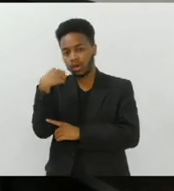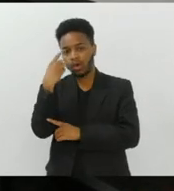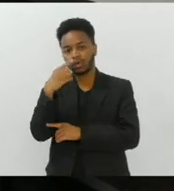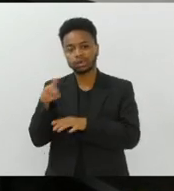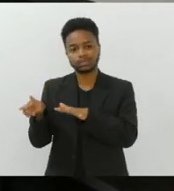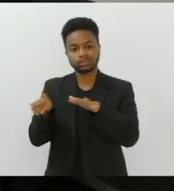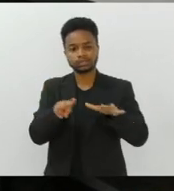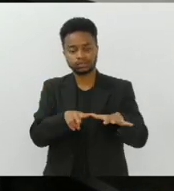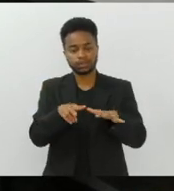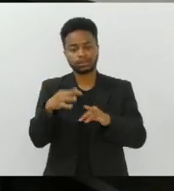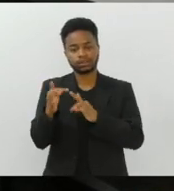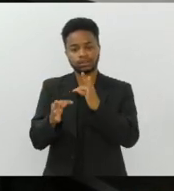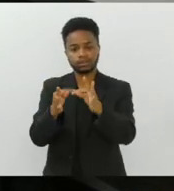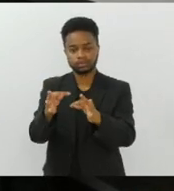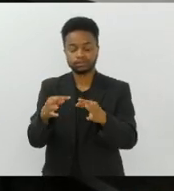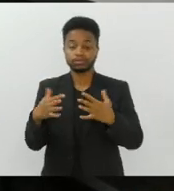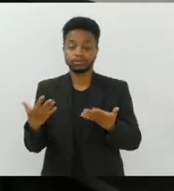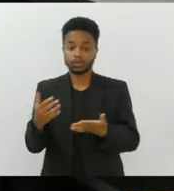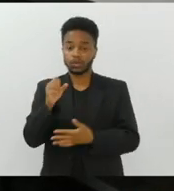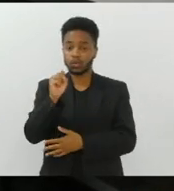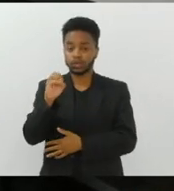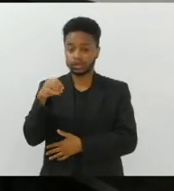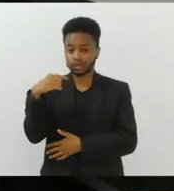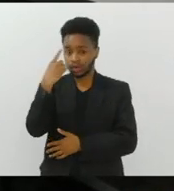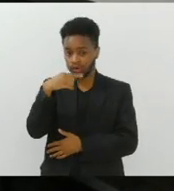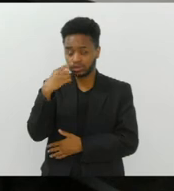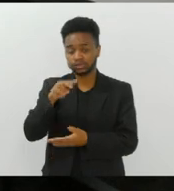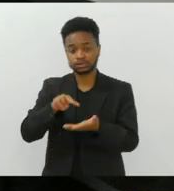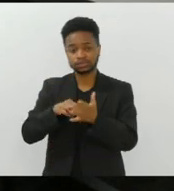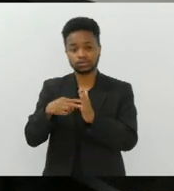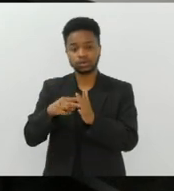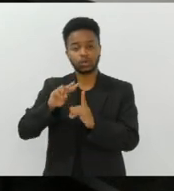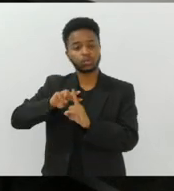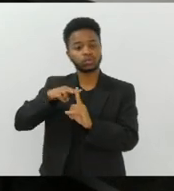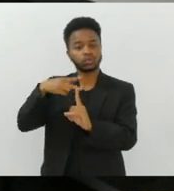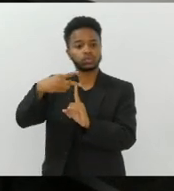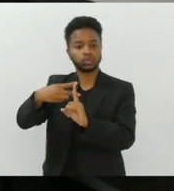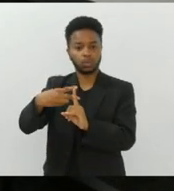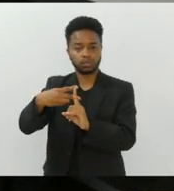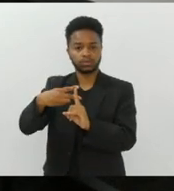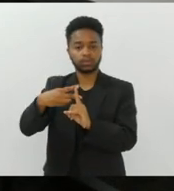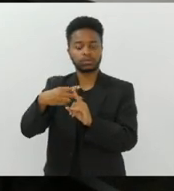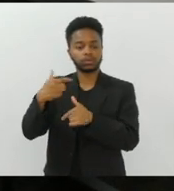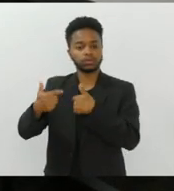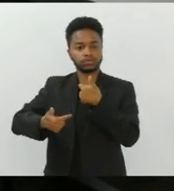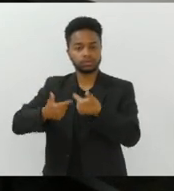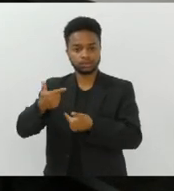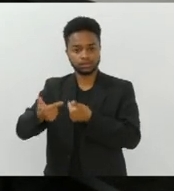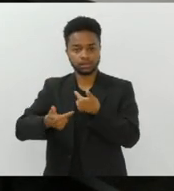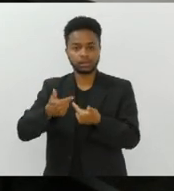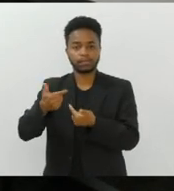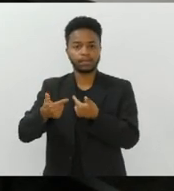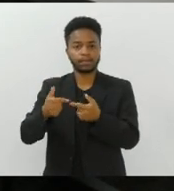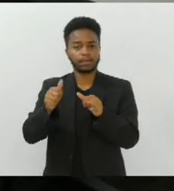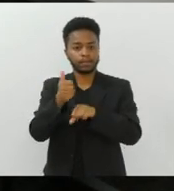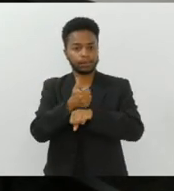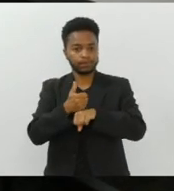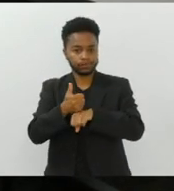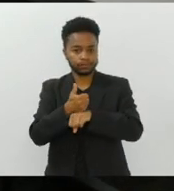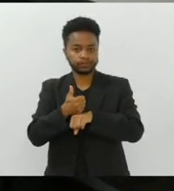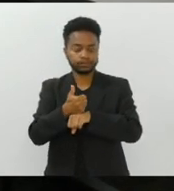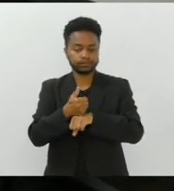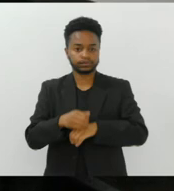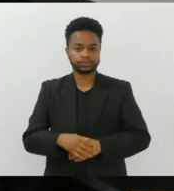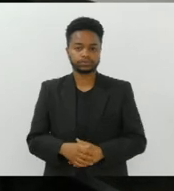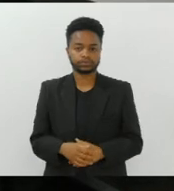de terapia. 80 horas semanais é praticamente o dobro da duração de trabalho constitucional para um trabalhador